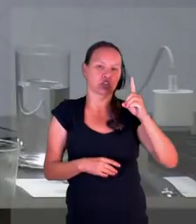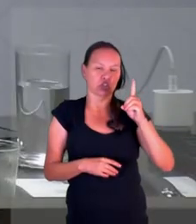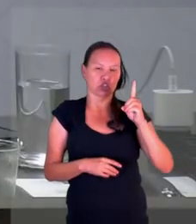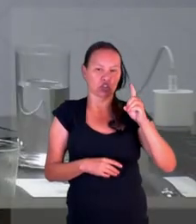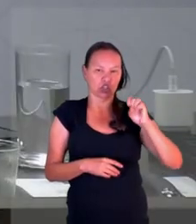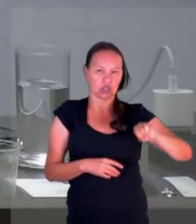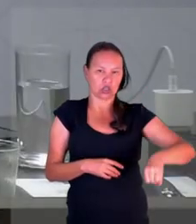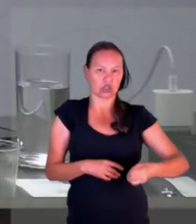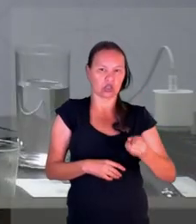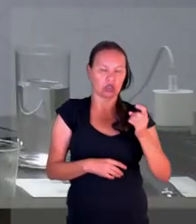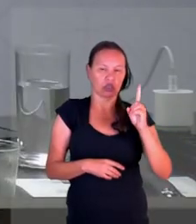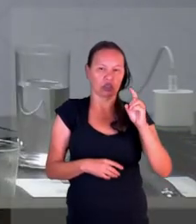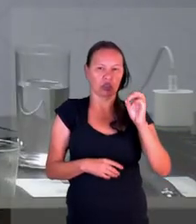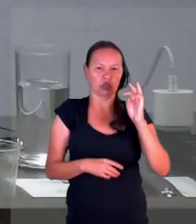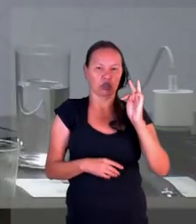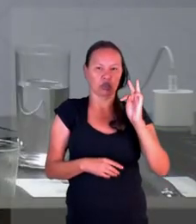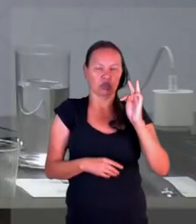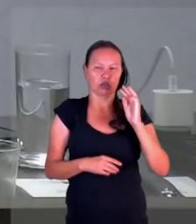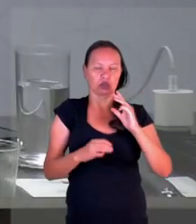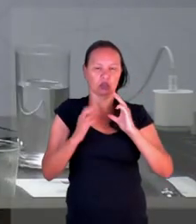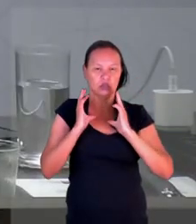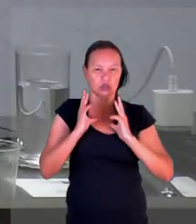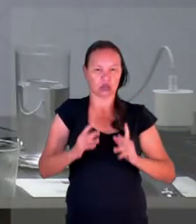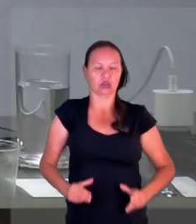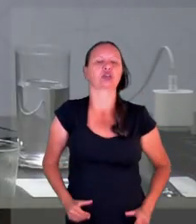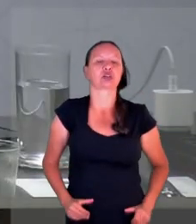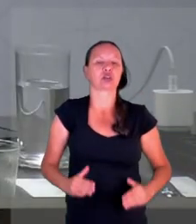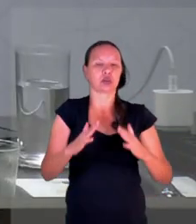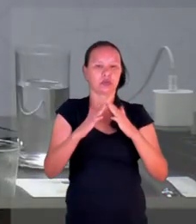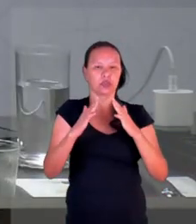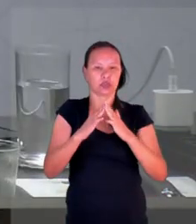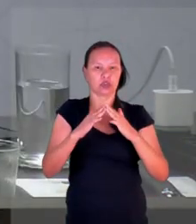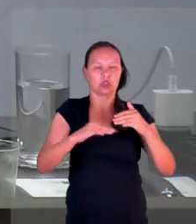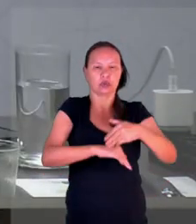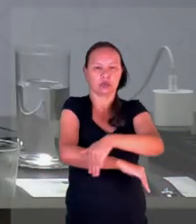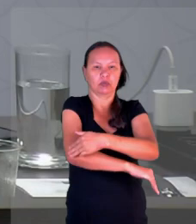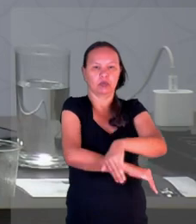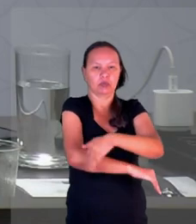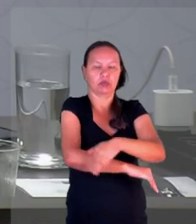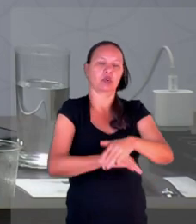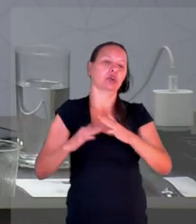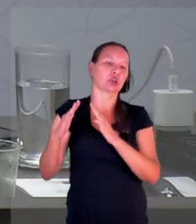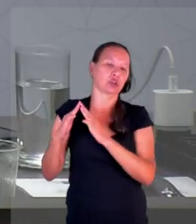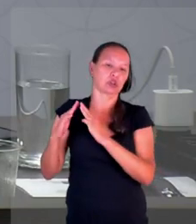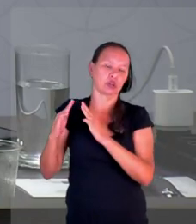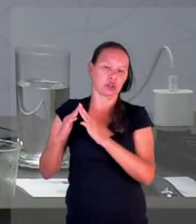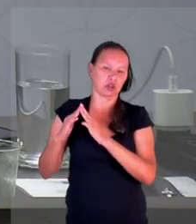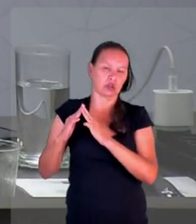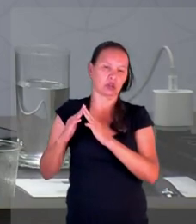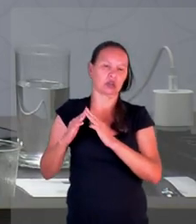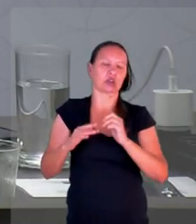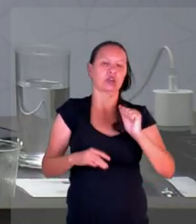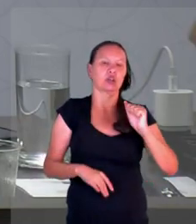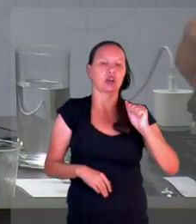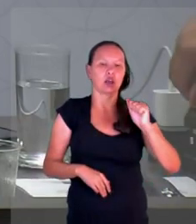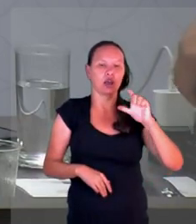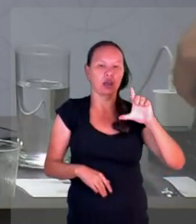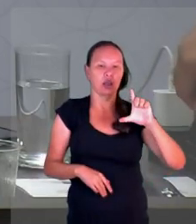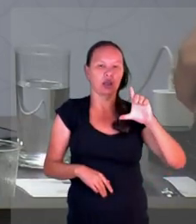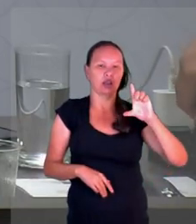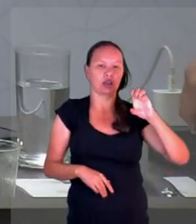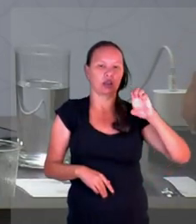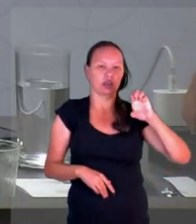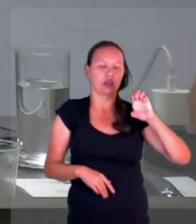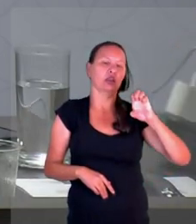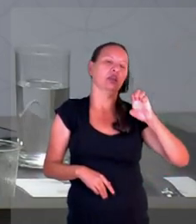defesa dos direitos das pessoas em situação de rua sobre a coordenação da nossa querida Alessandra também que